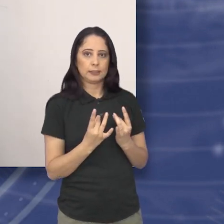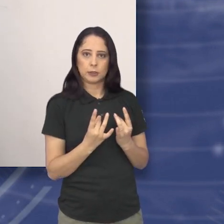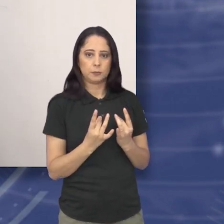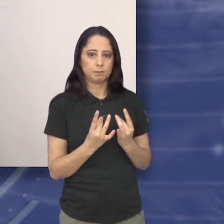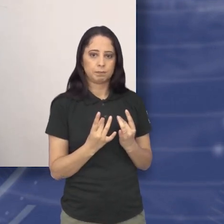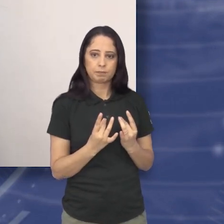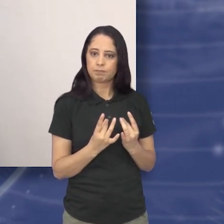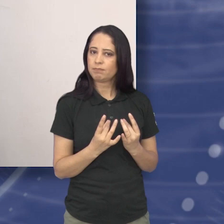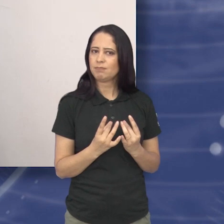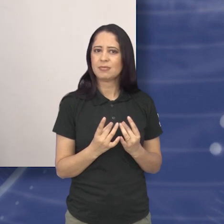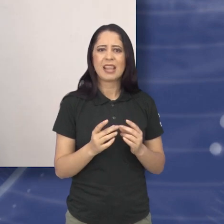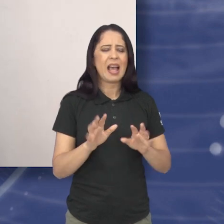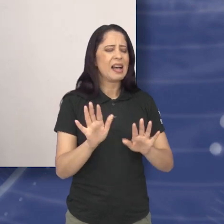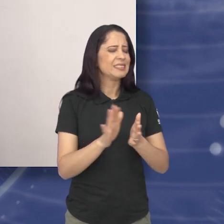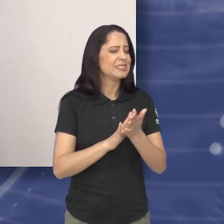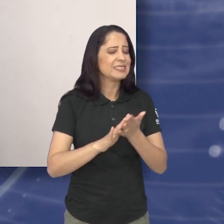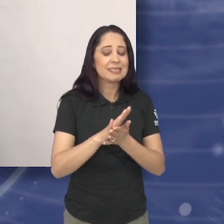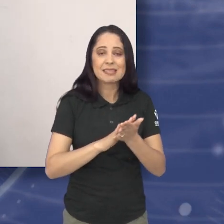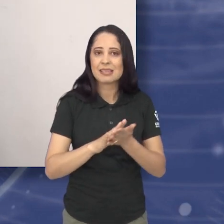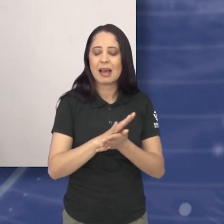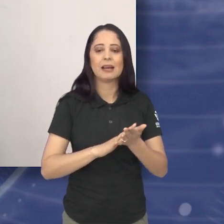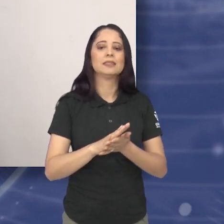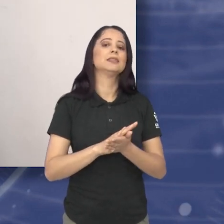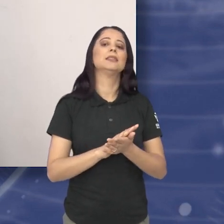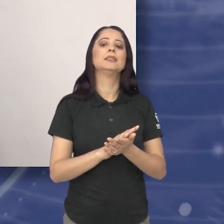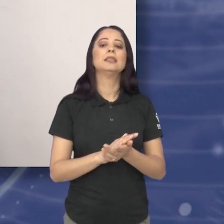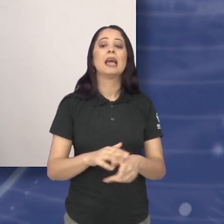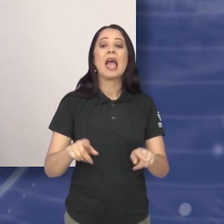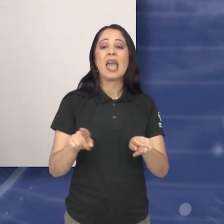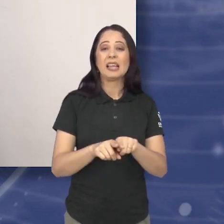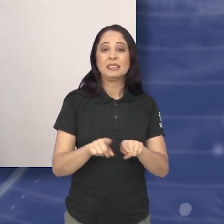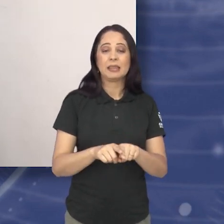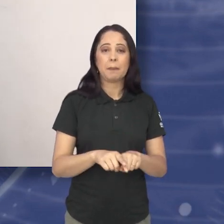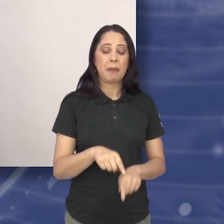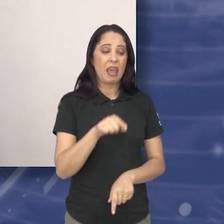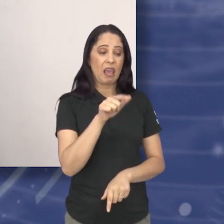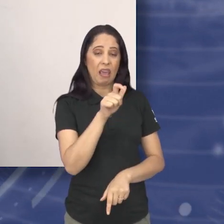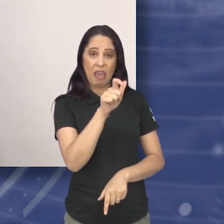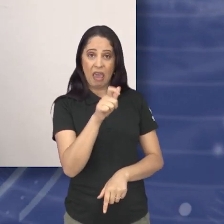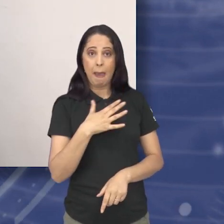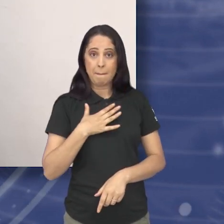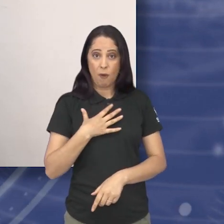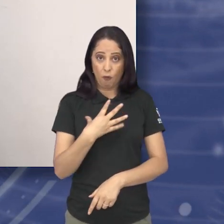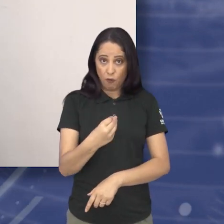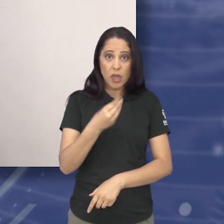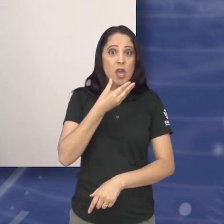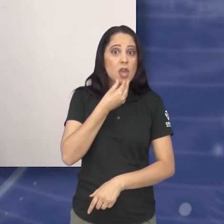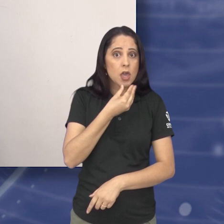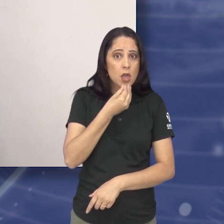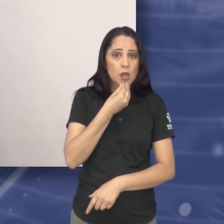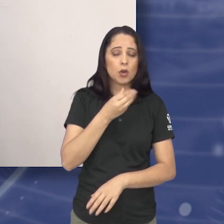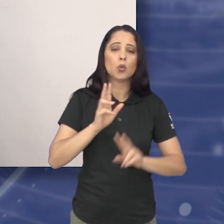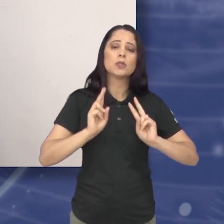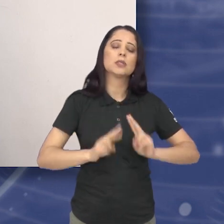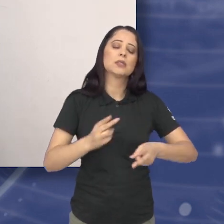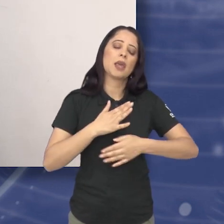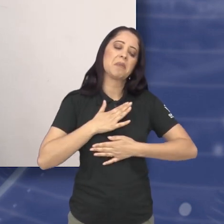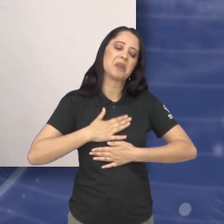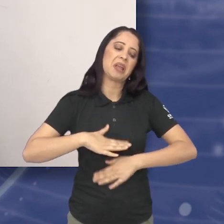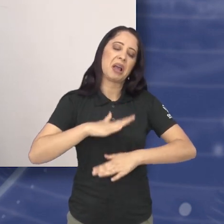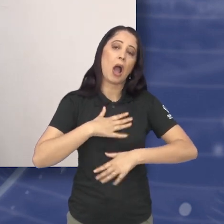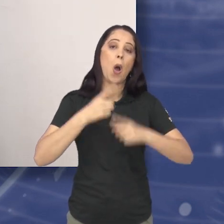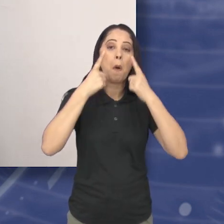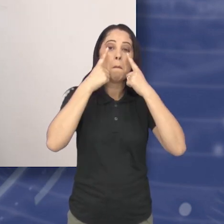dele. Nem virou a cabeça. Ele também era uma criança muito calma. No caso dele, ele muito calmo,